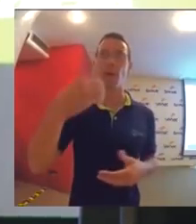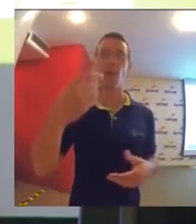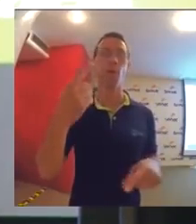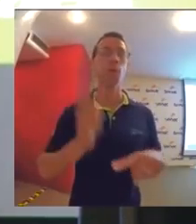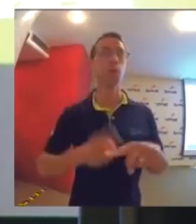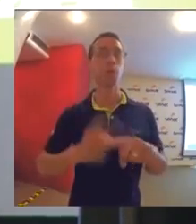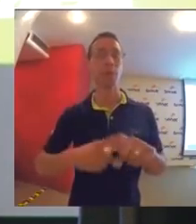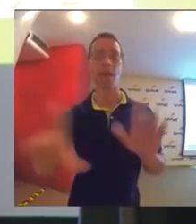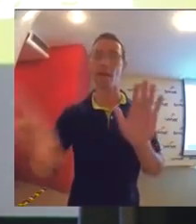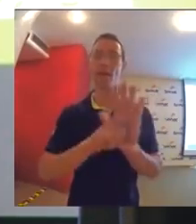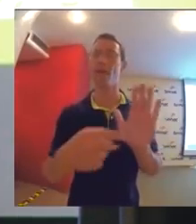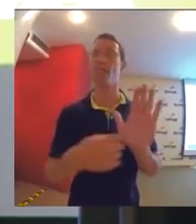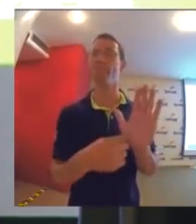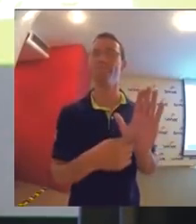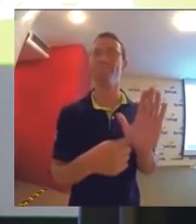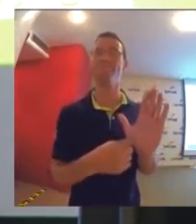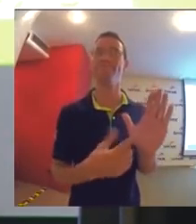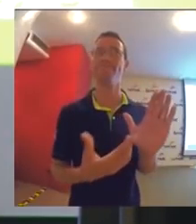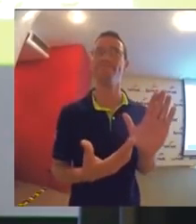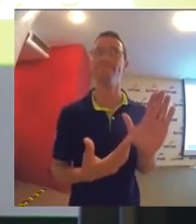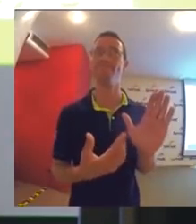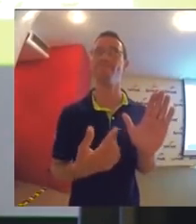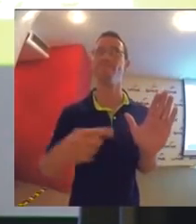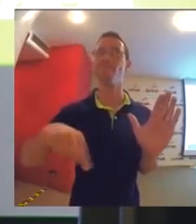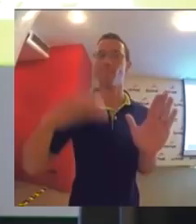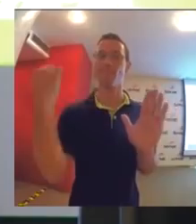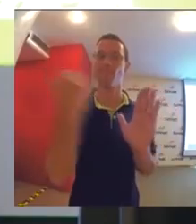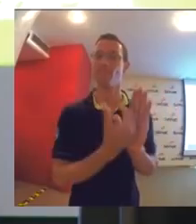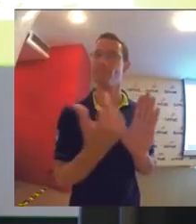lei era a lei e nós estávamos fora da lei.